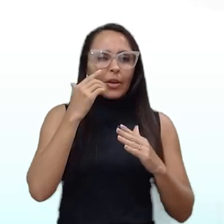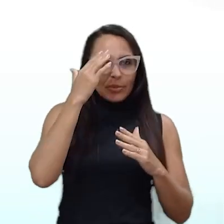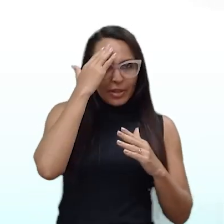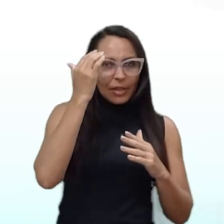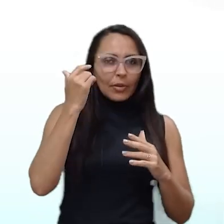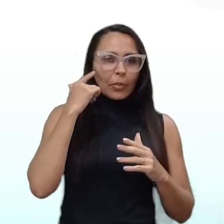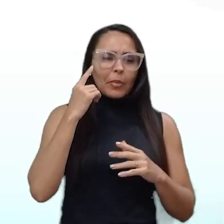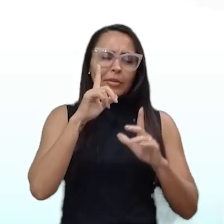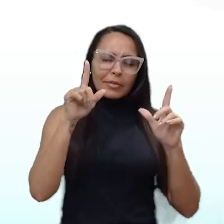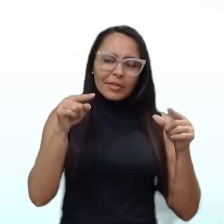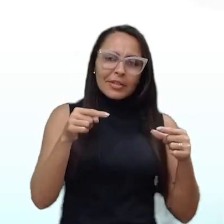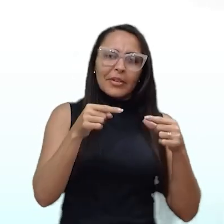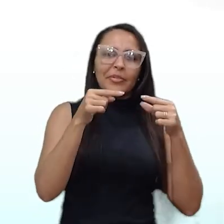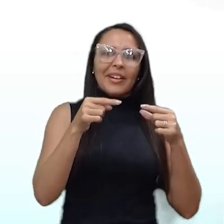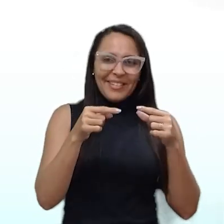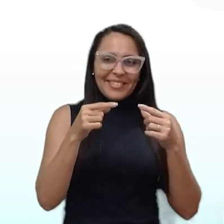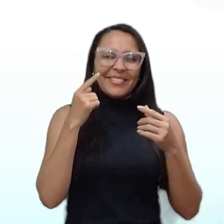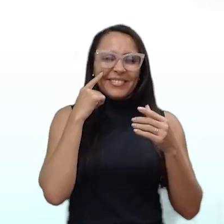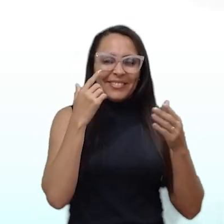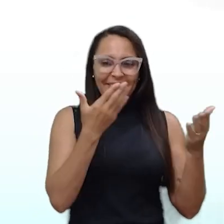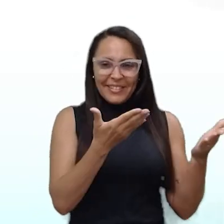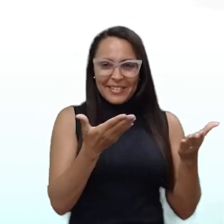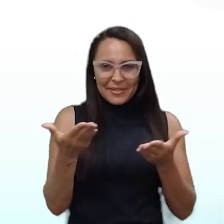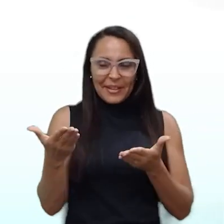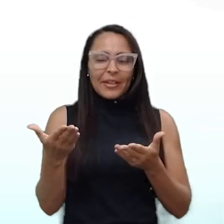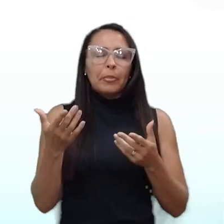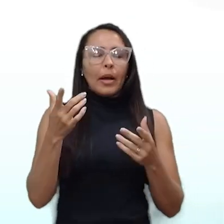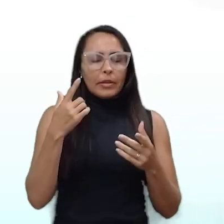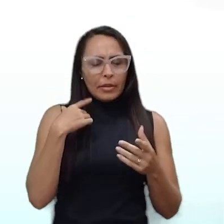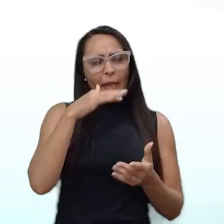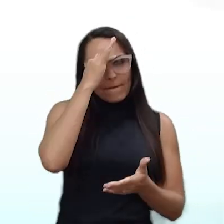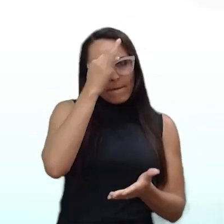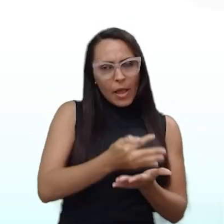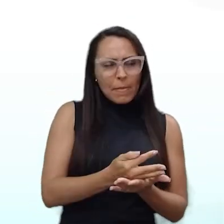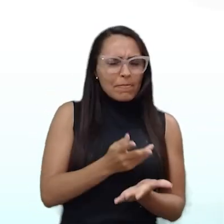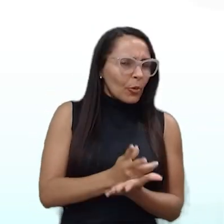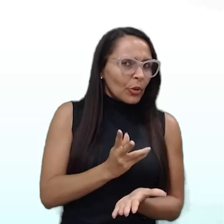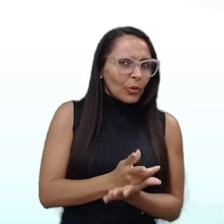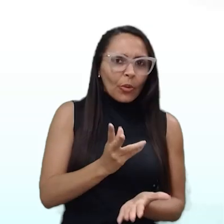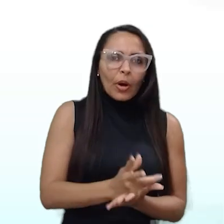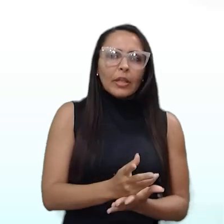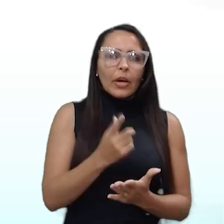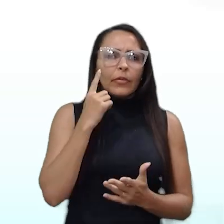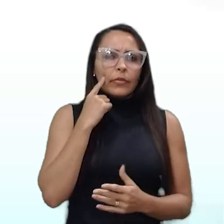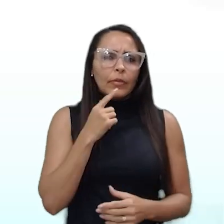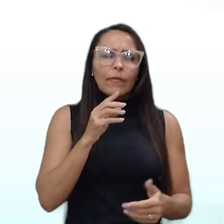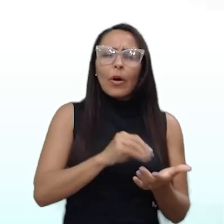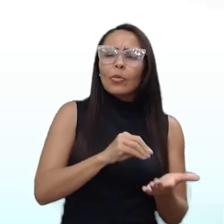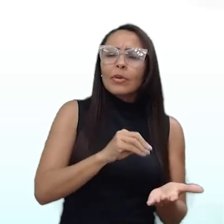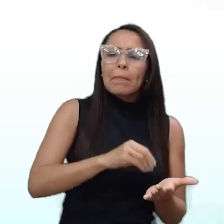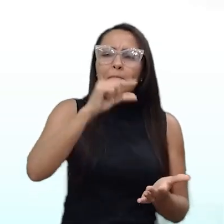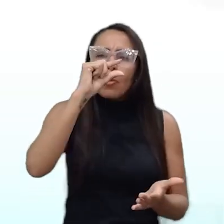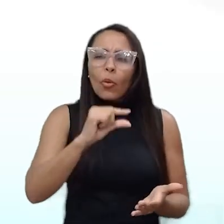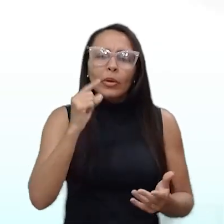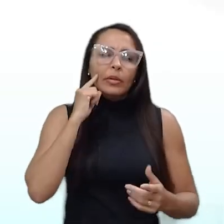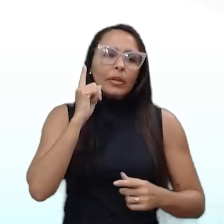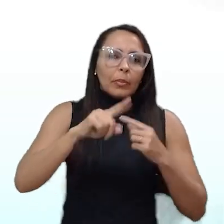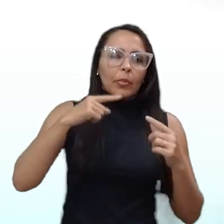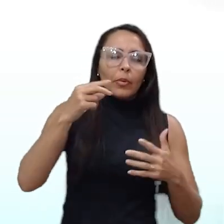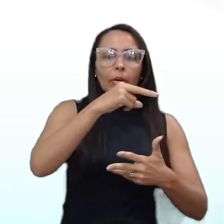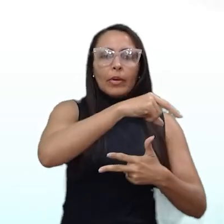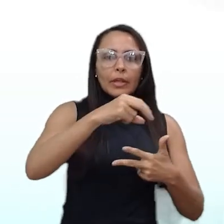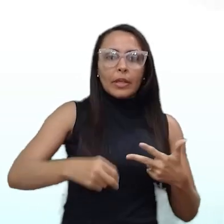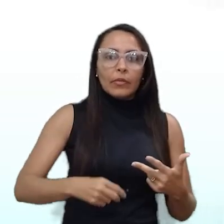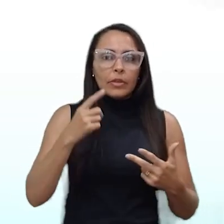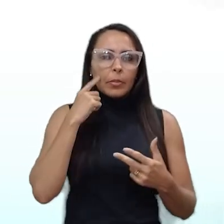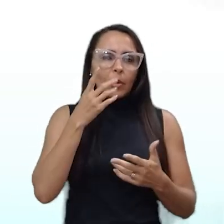sendo desafiador esse seu momento, mas olha, tenha fé, persevere. Tá faltando pouco, daqui a pouco chegamos ao Enem e você